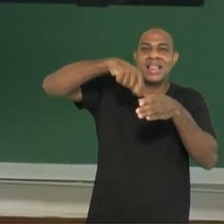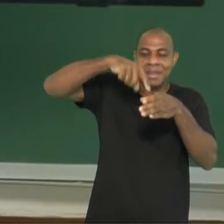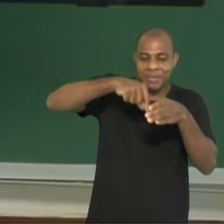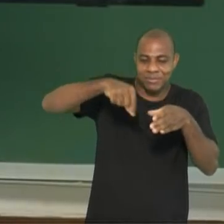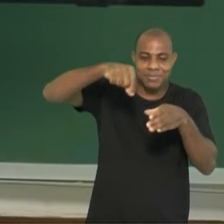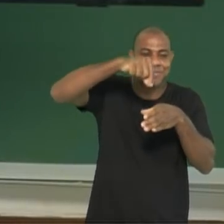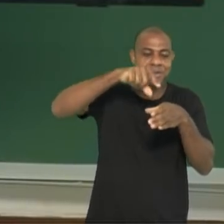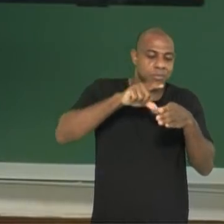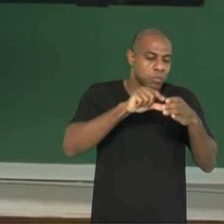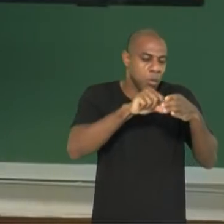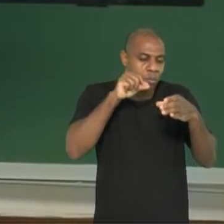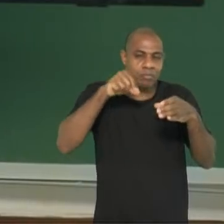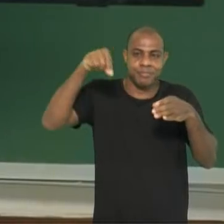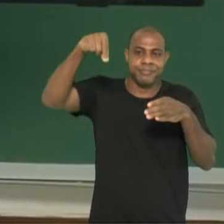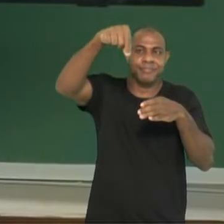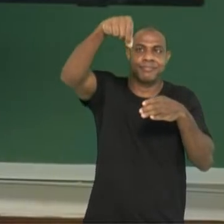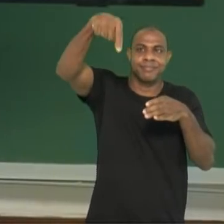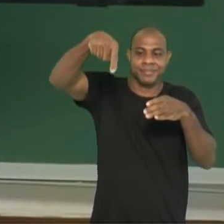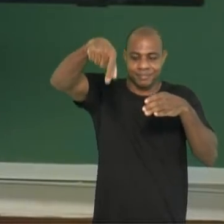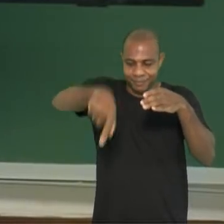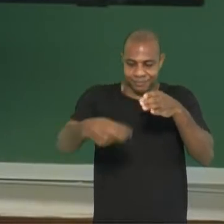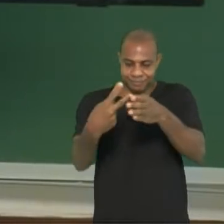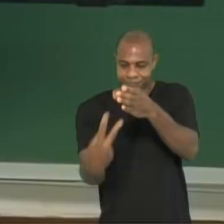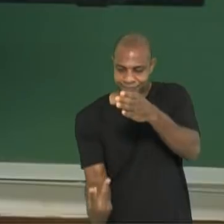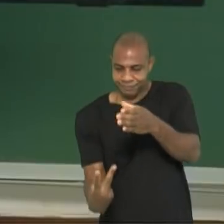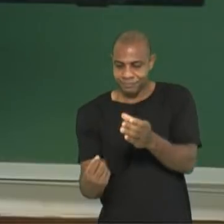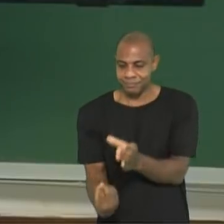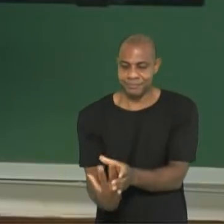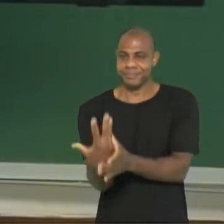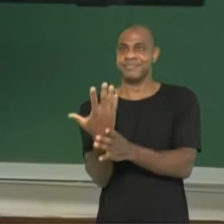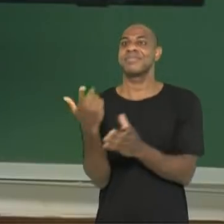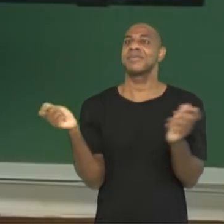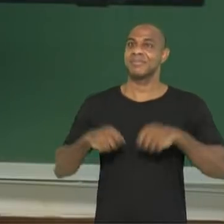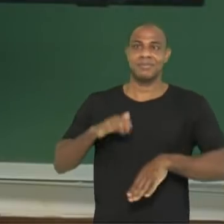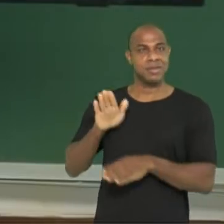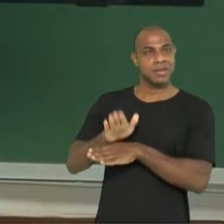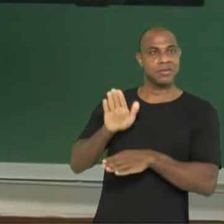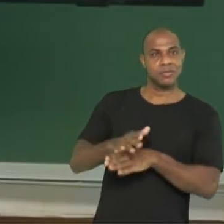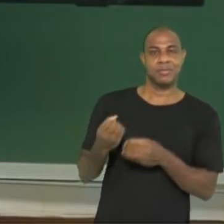incluídas no ecossistema onde eles estão. Então, uma importância bem grande desse grupo.